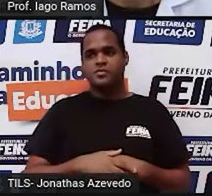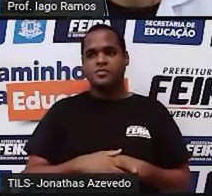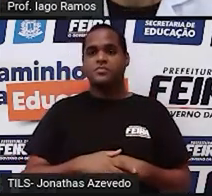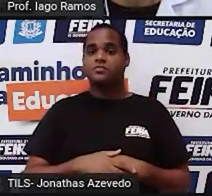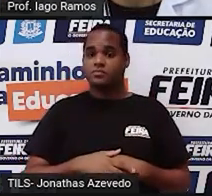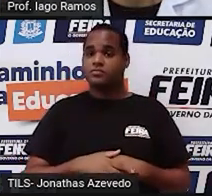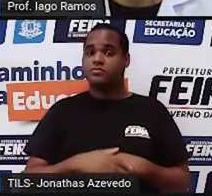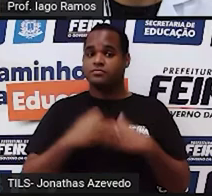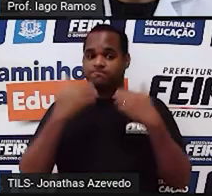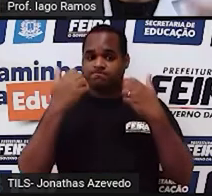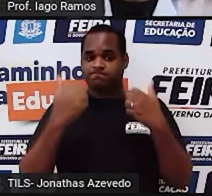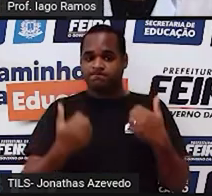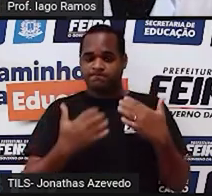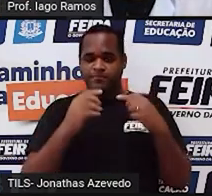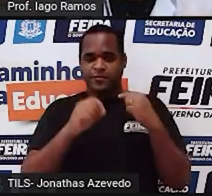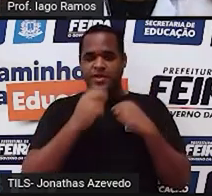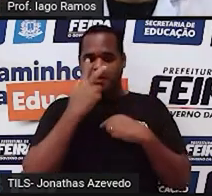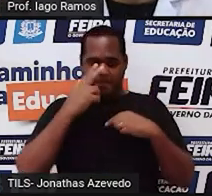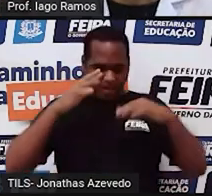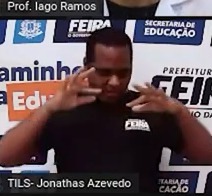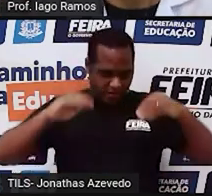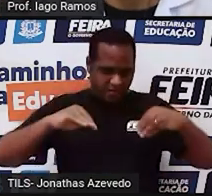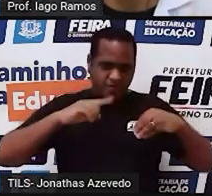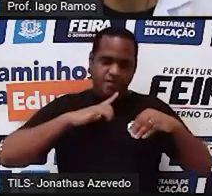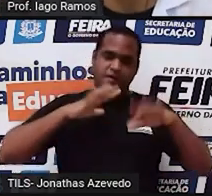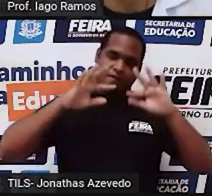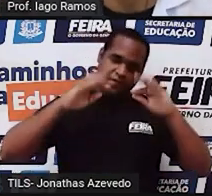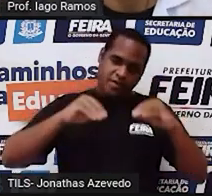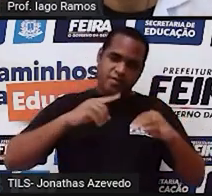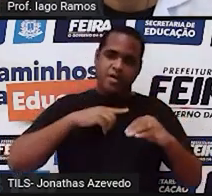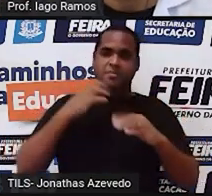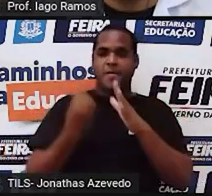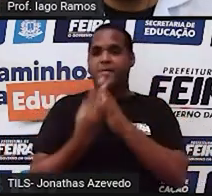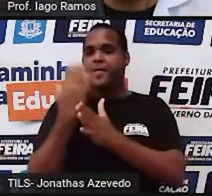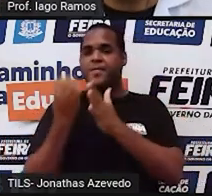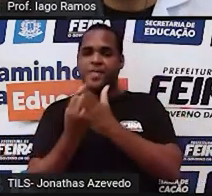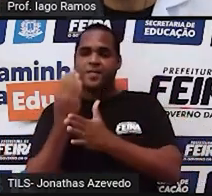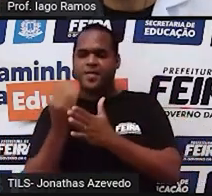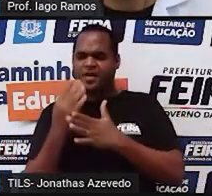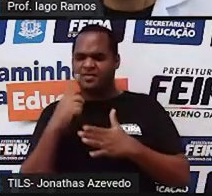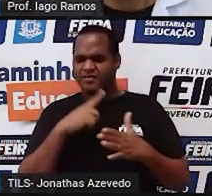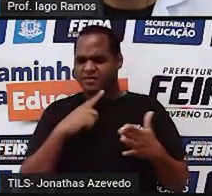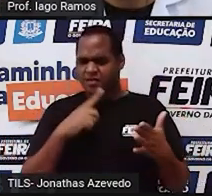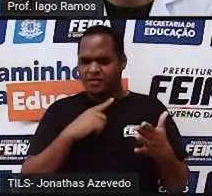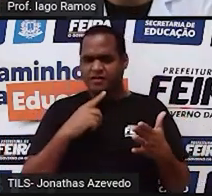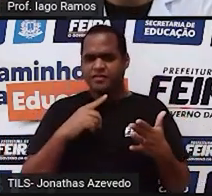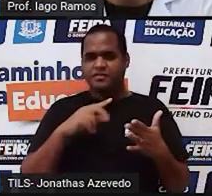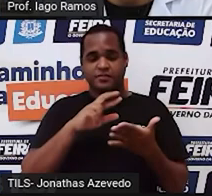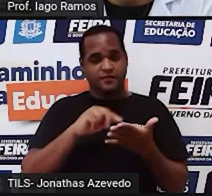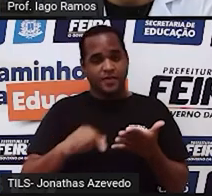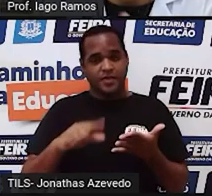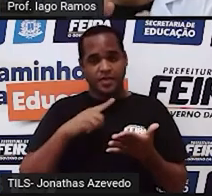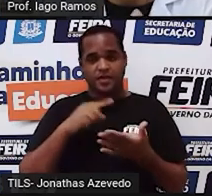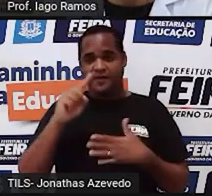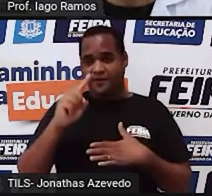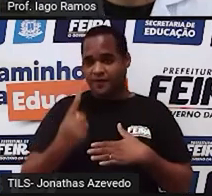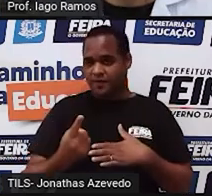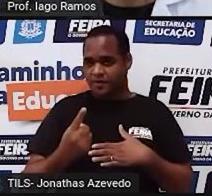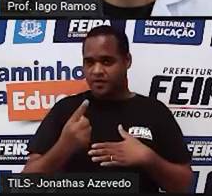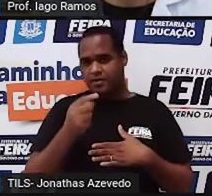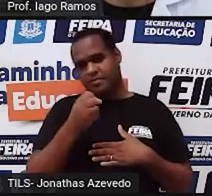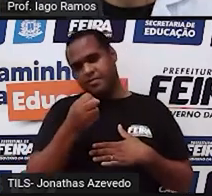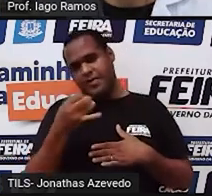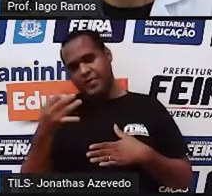verdade são infinitos algarismos que aparecem Ali era aí professor depois da,